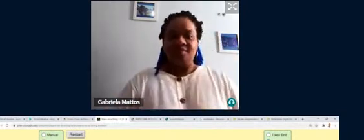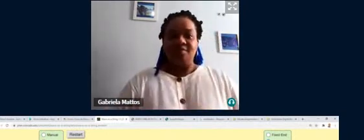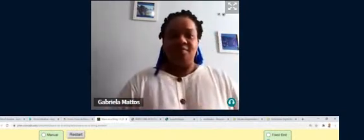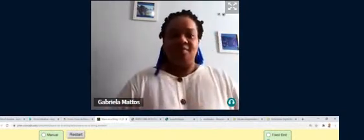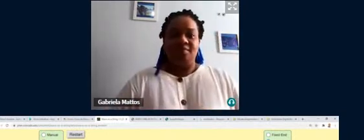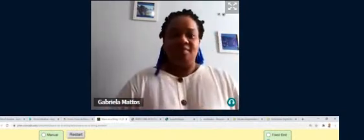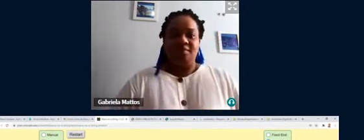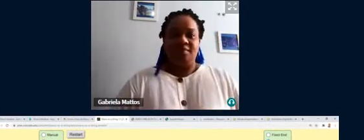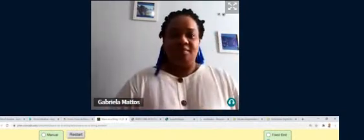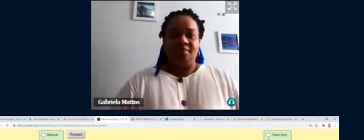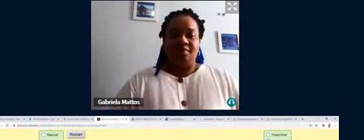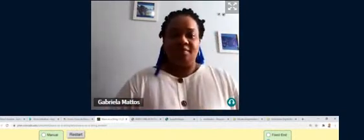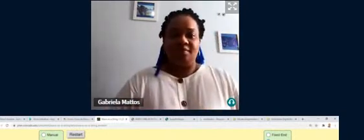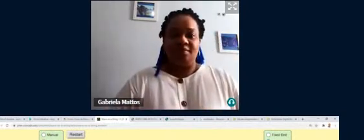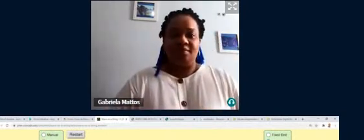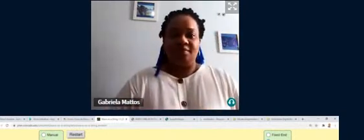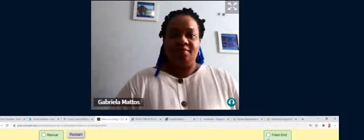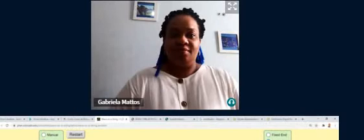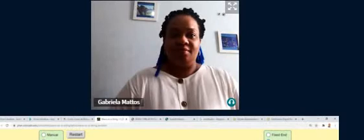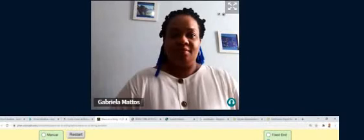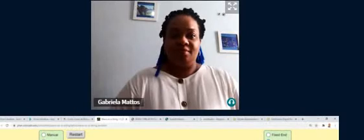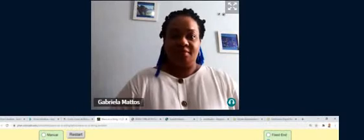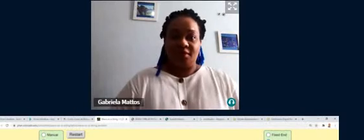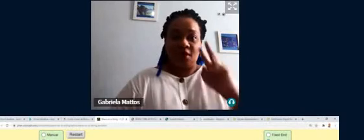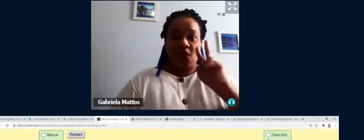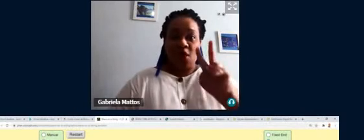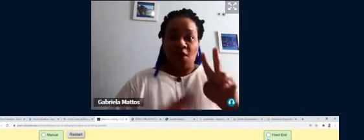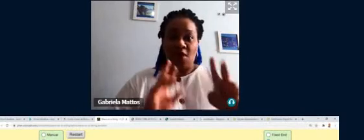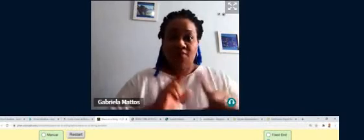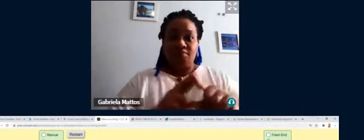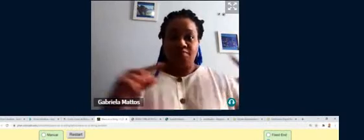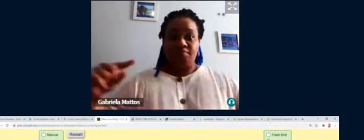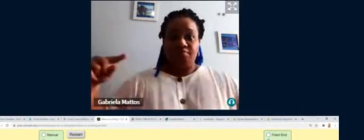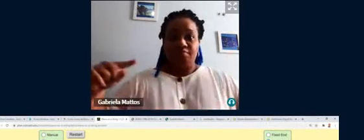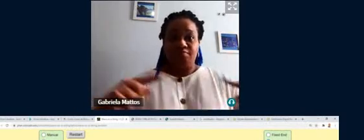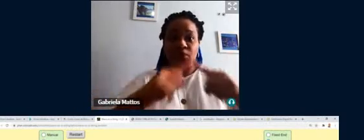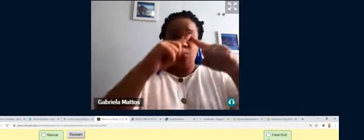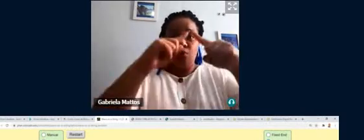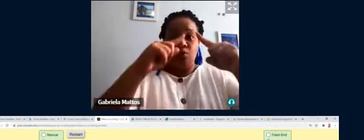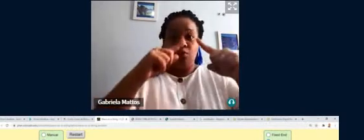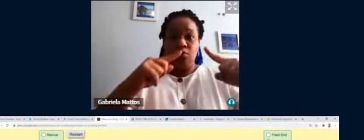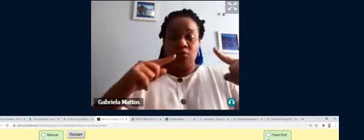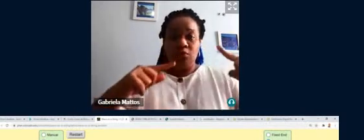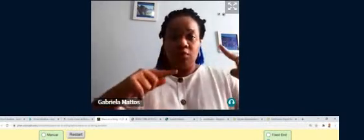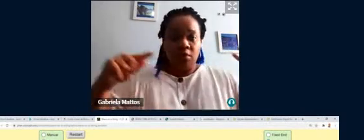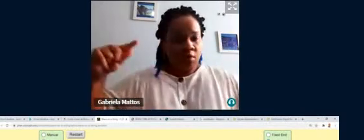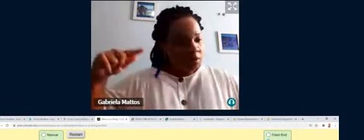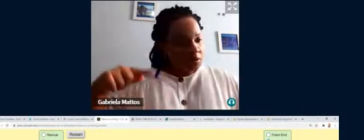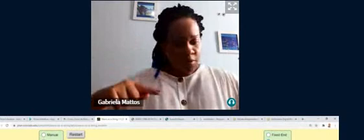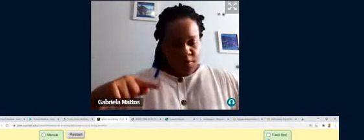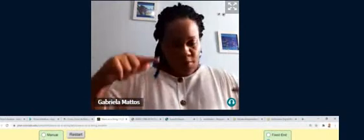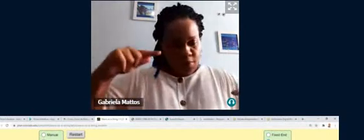Em câmera lenta. Olha o resultado. A onda resultante, ou melhor dizendo, o